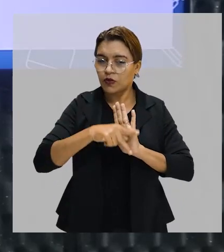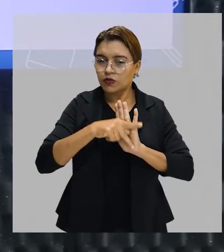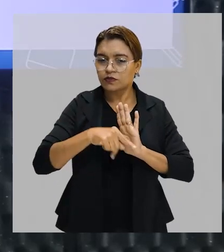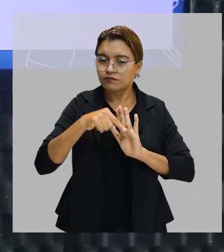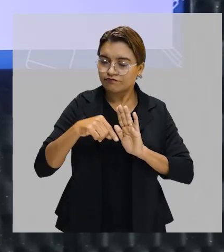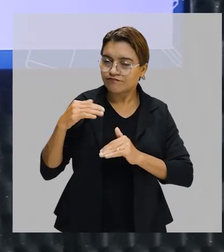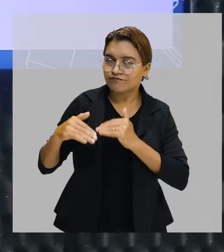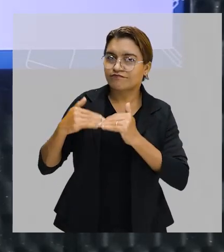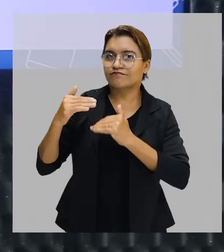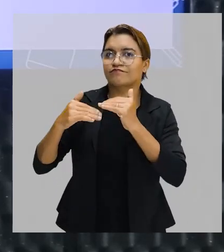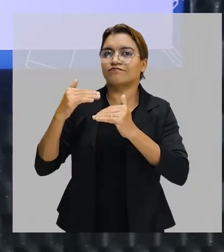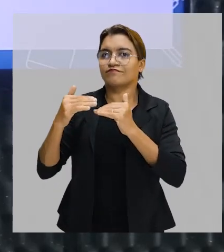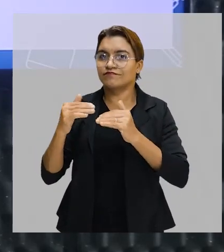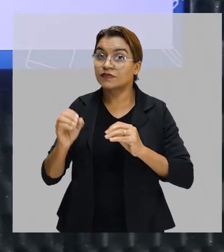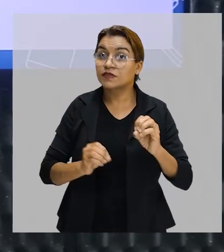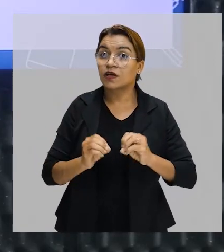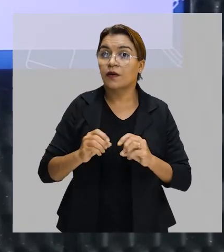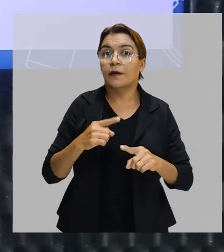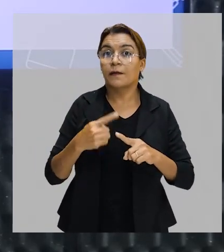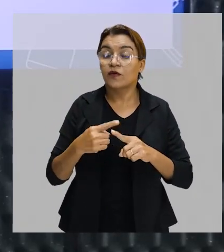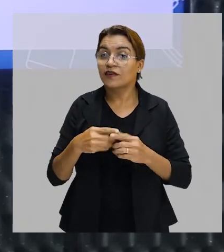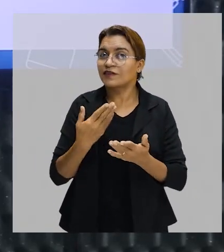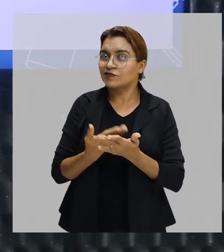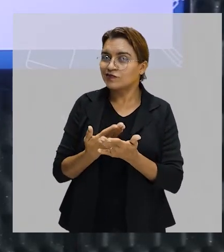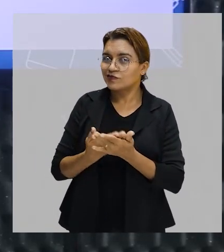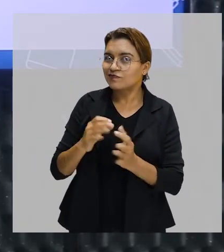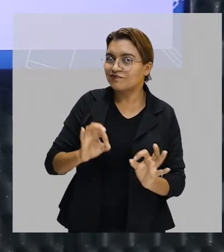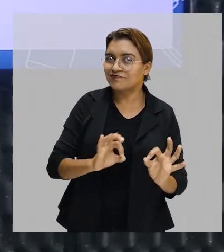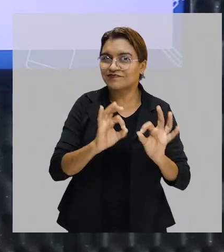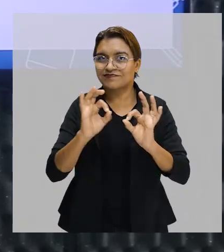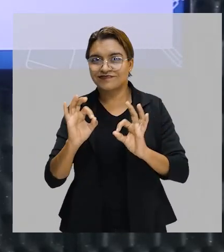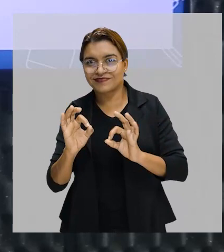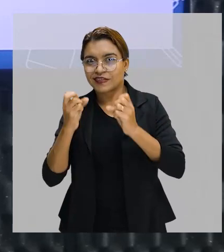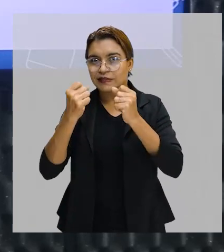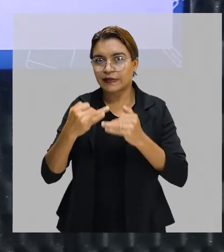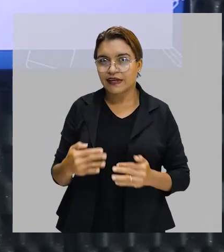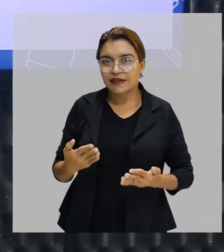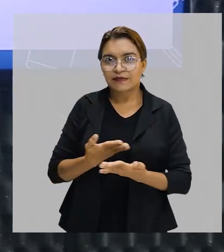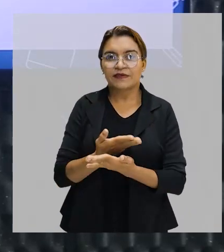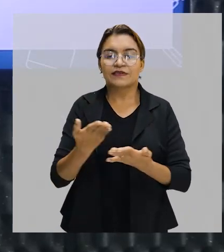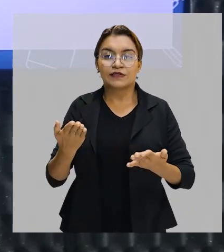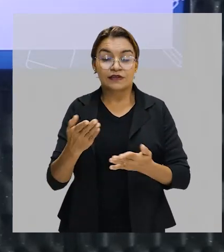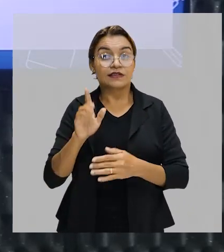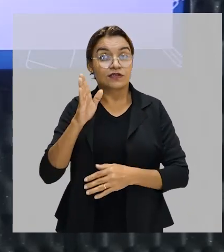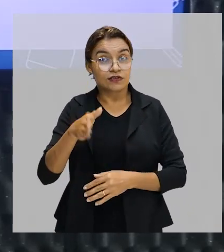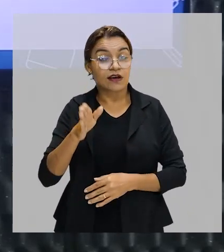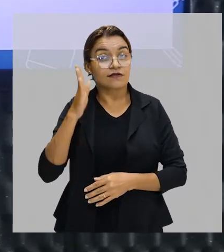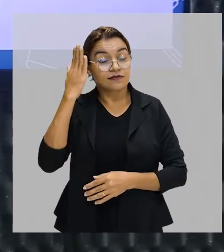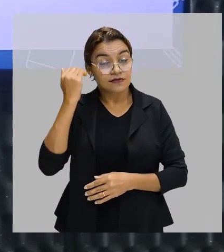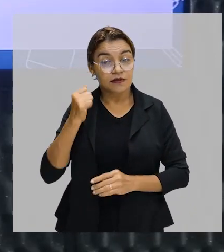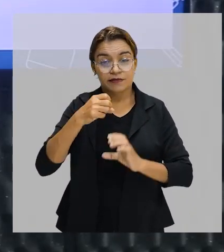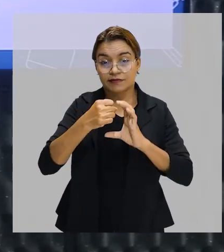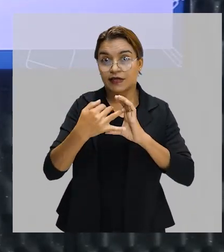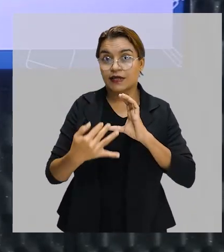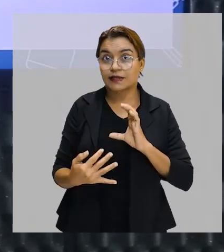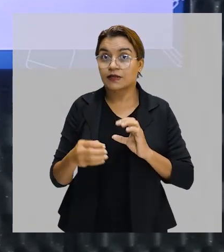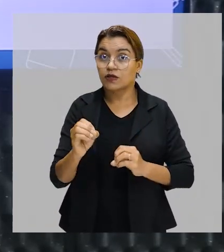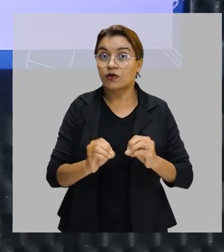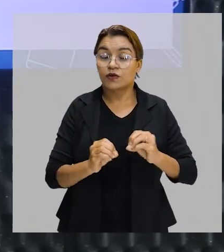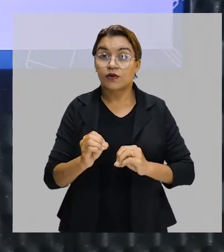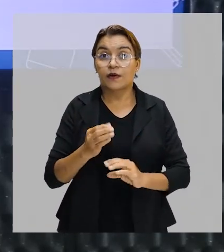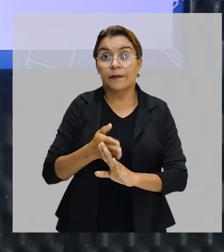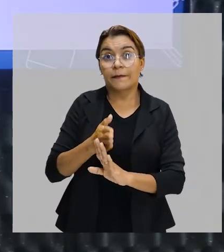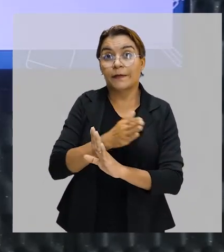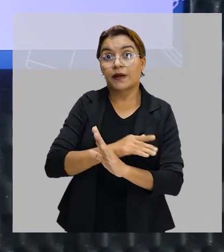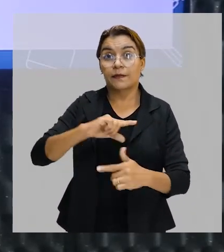foram desenvolvidos na obra, porque você está assistindo a aula, eu já estou colocando para você já sabe caracterizar uma obra